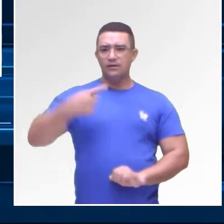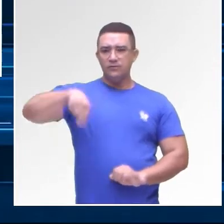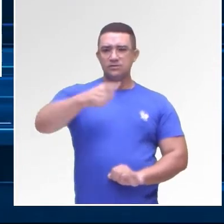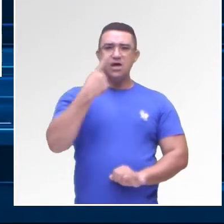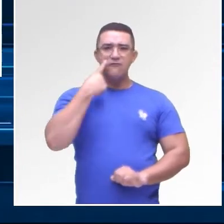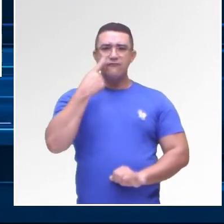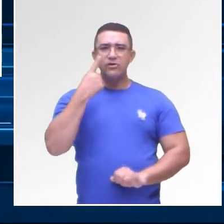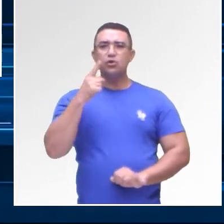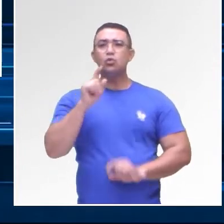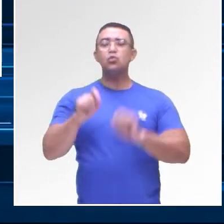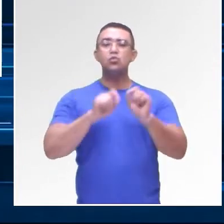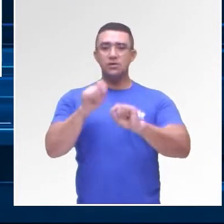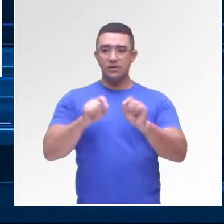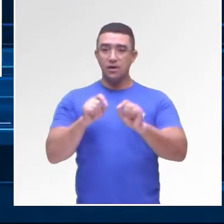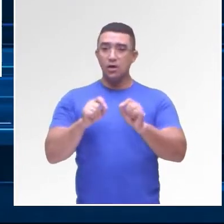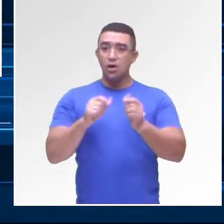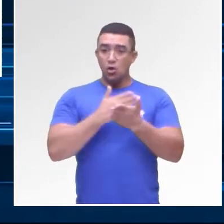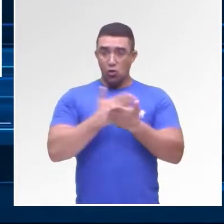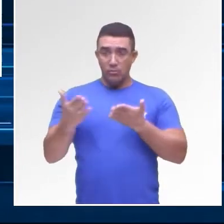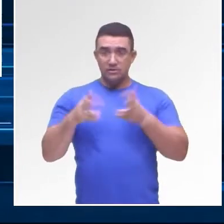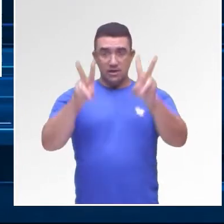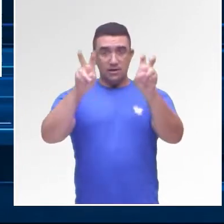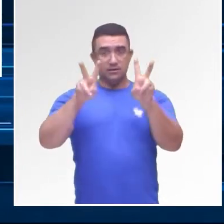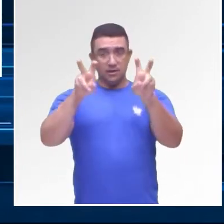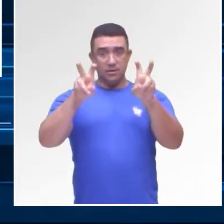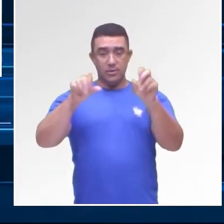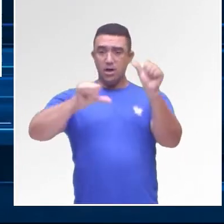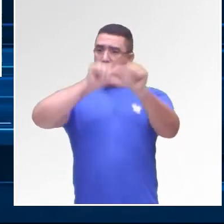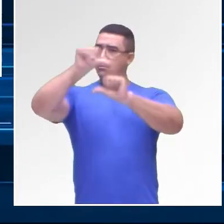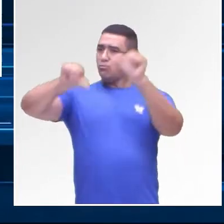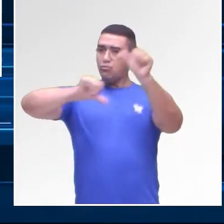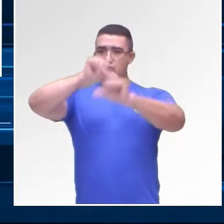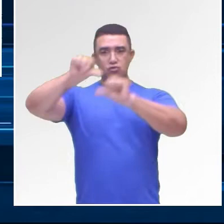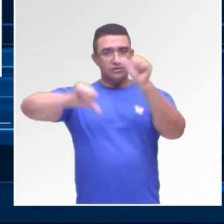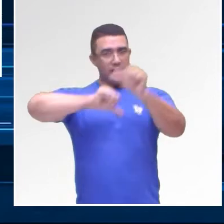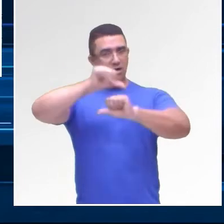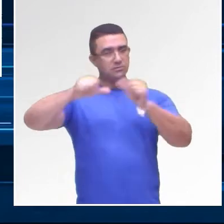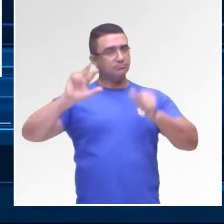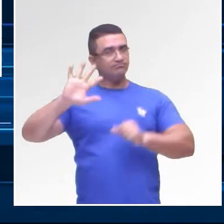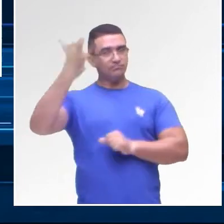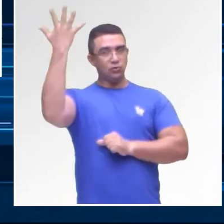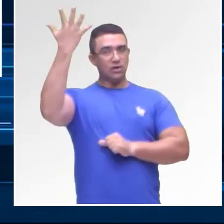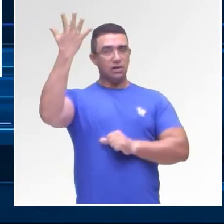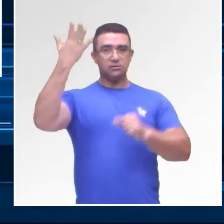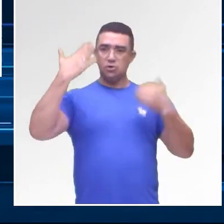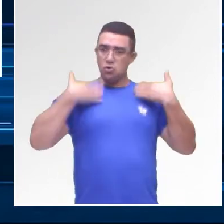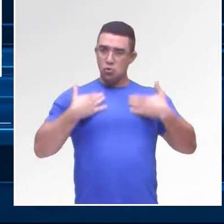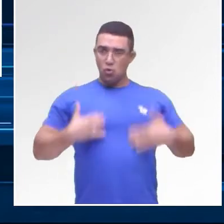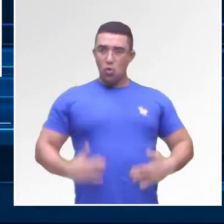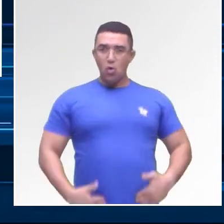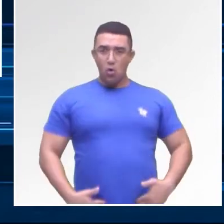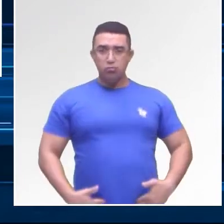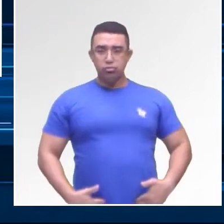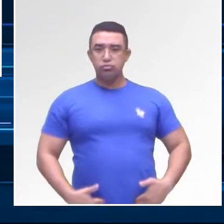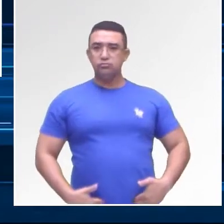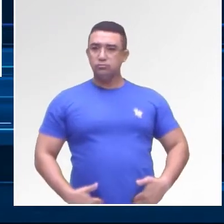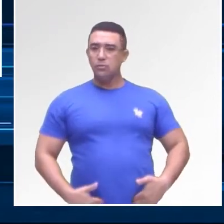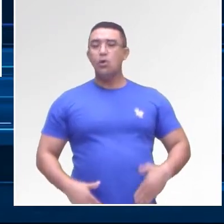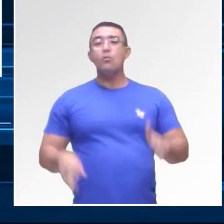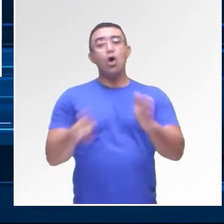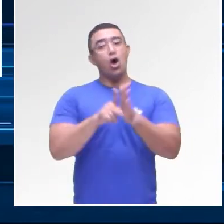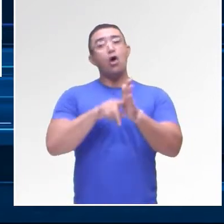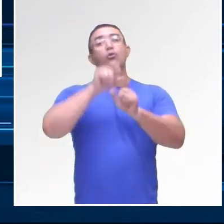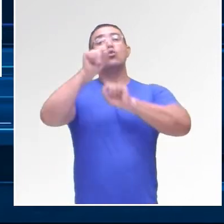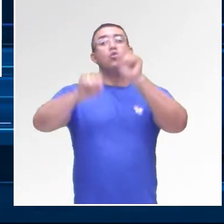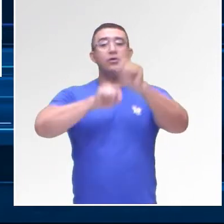no nosso Abre Aulas, hoje a gente vai falar sobre as mudanças que ocorrem no nosso corpo com a atividade física